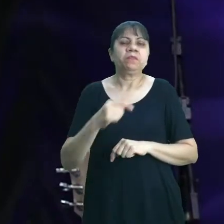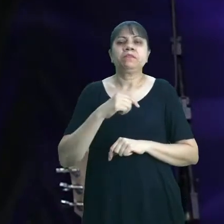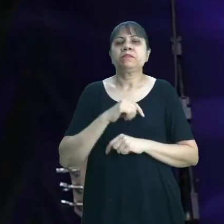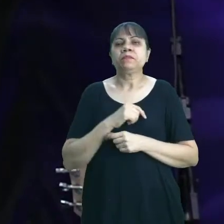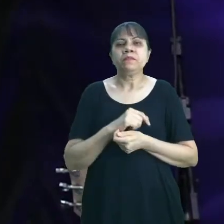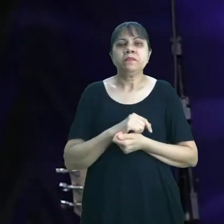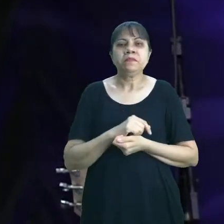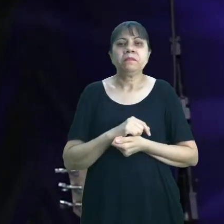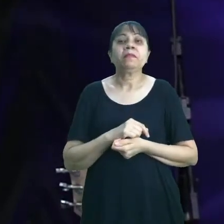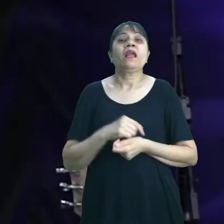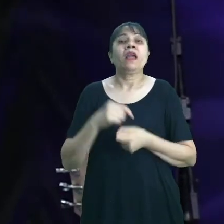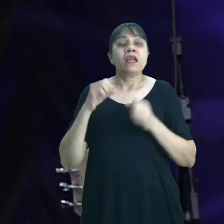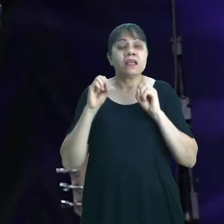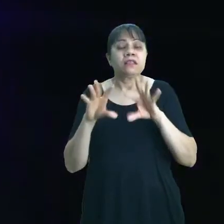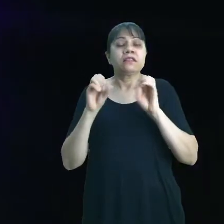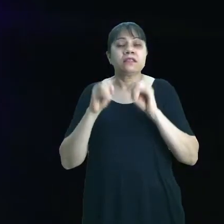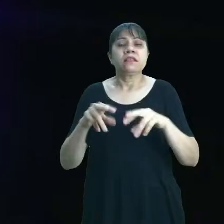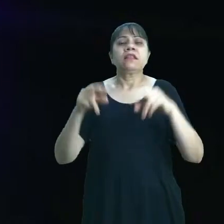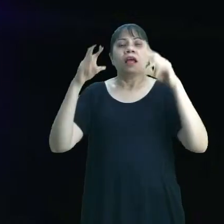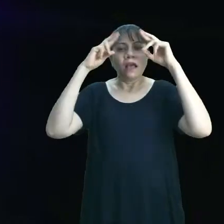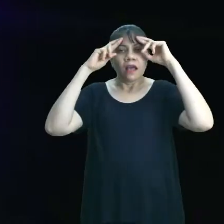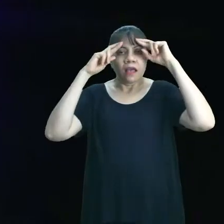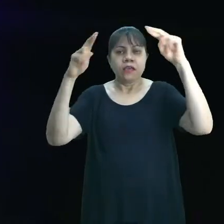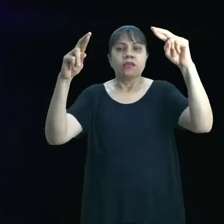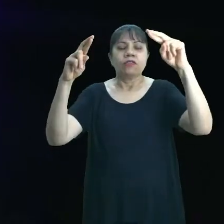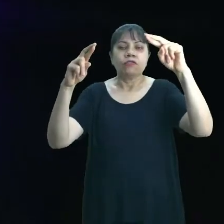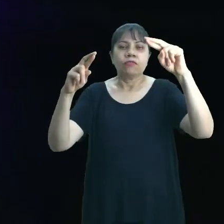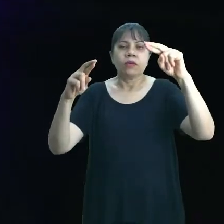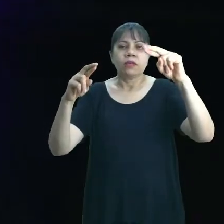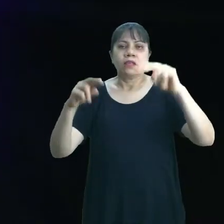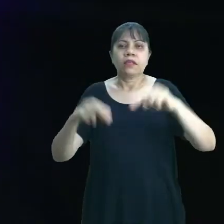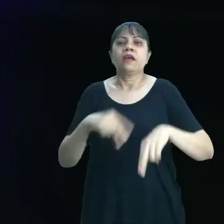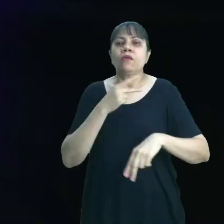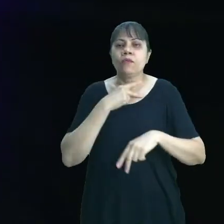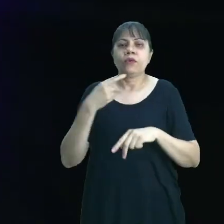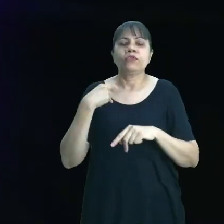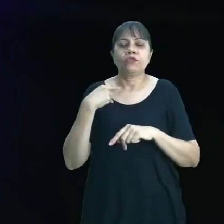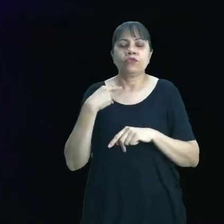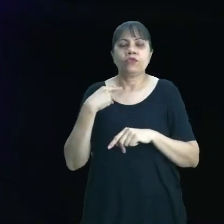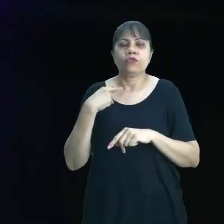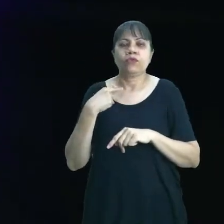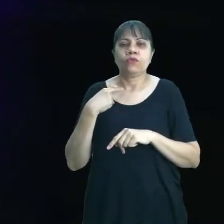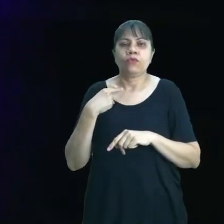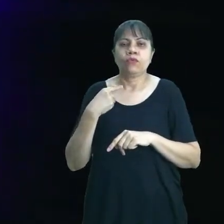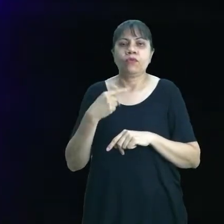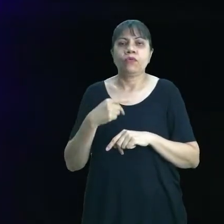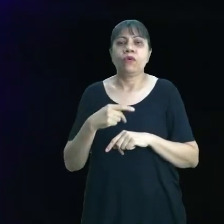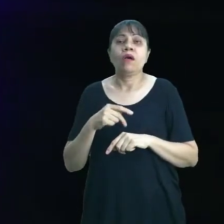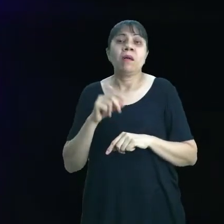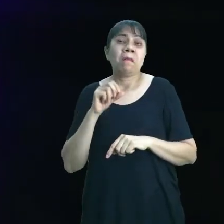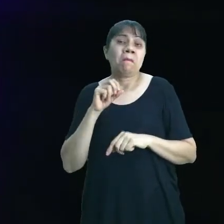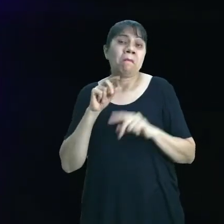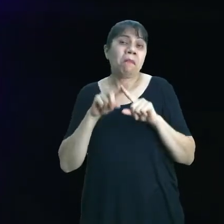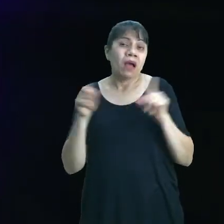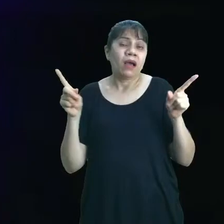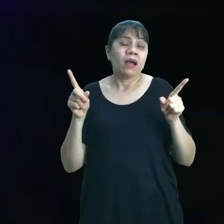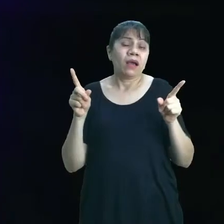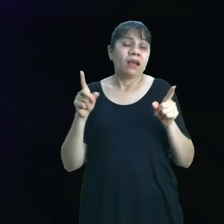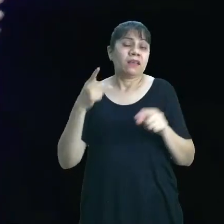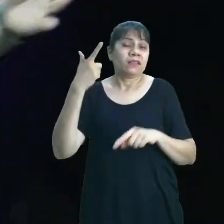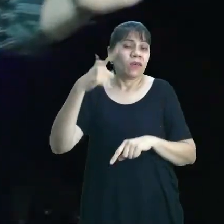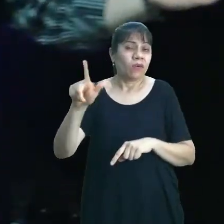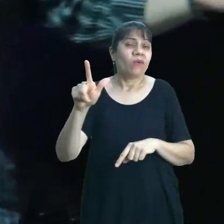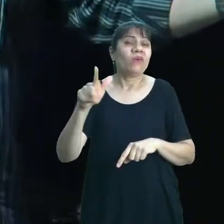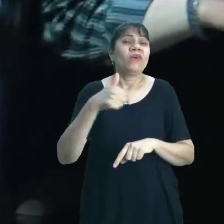Ensinar a respeitar as autoridades que Deus colocou na vida dela. Mas se fosse outro pai, outra